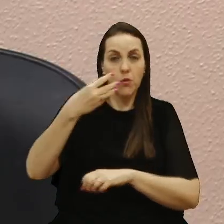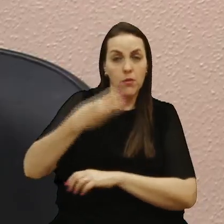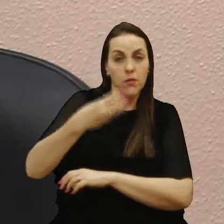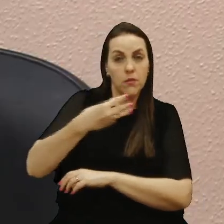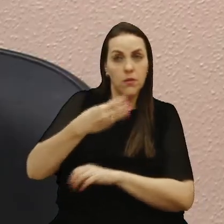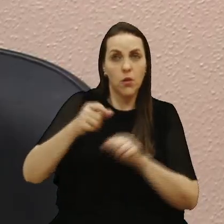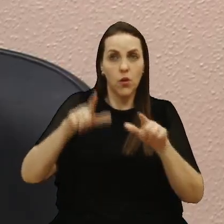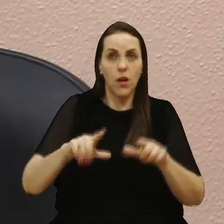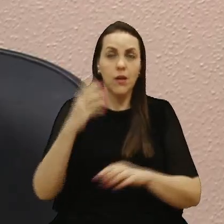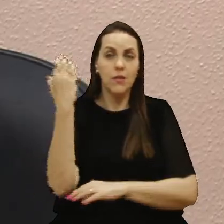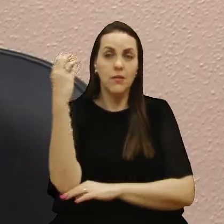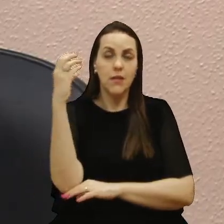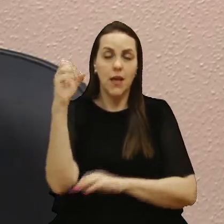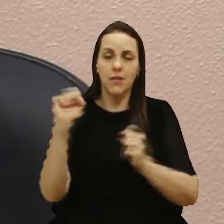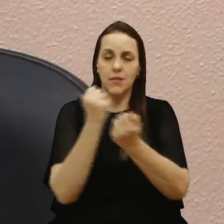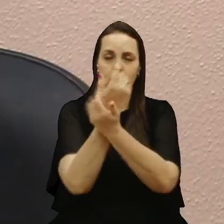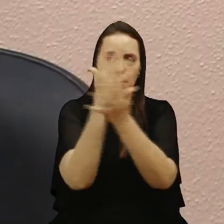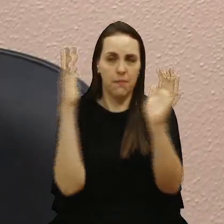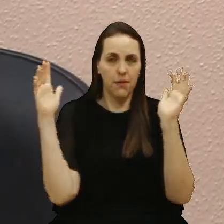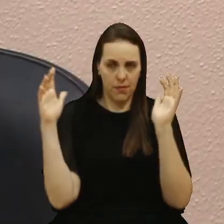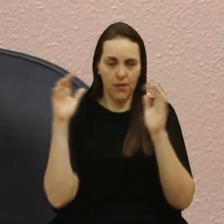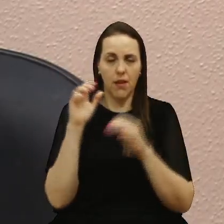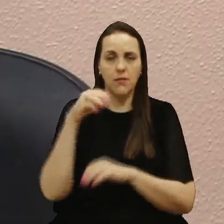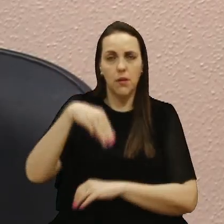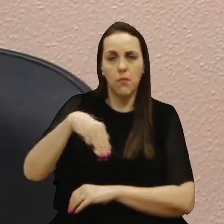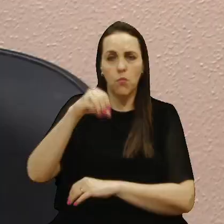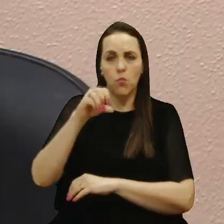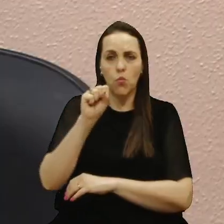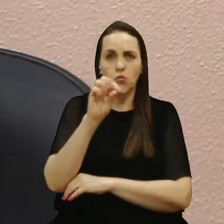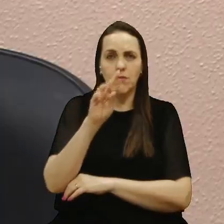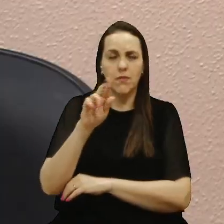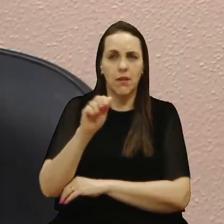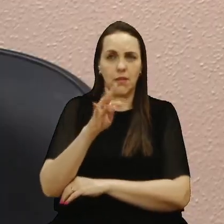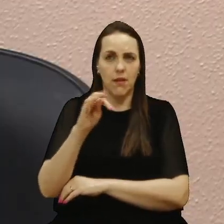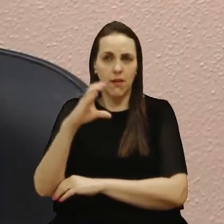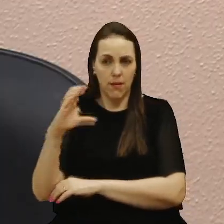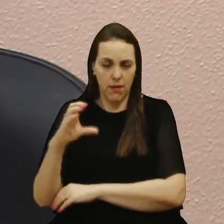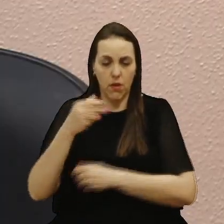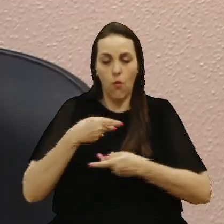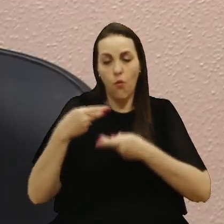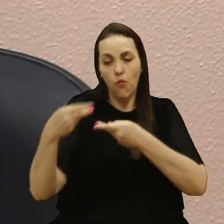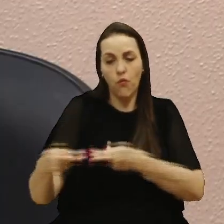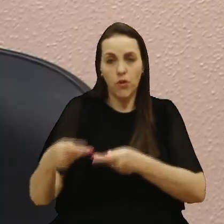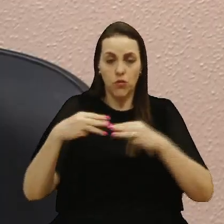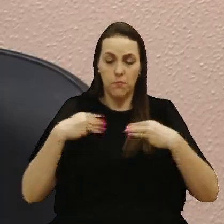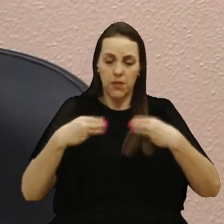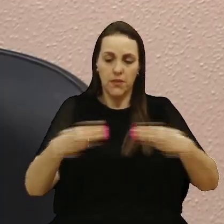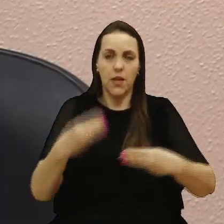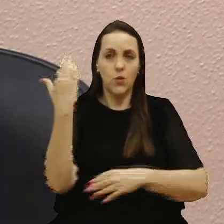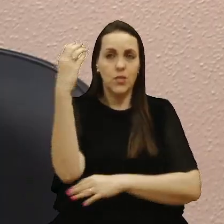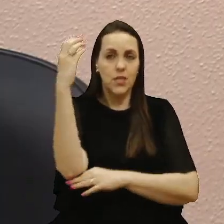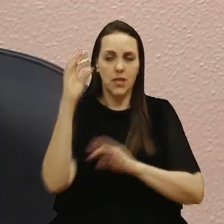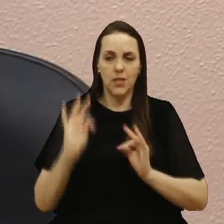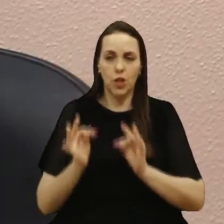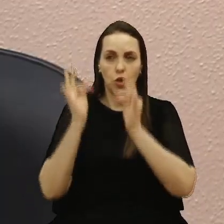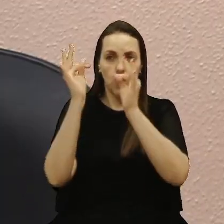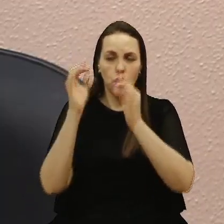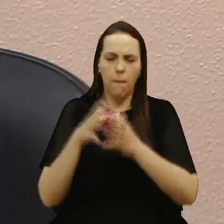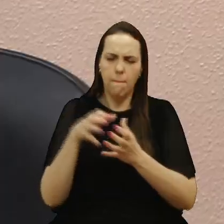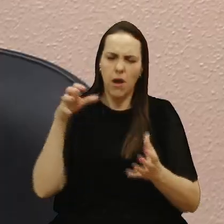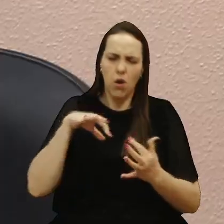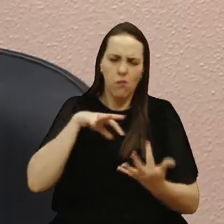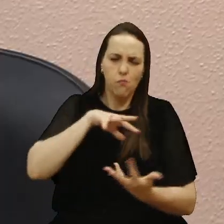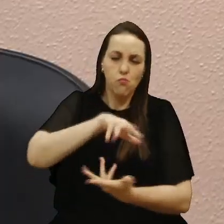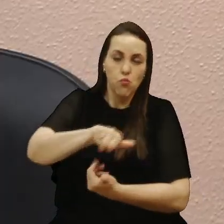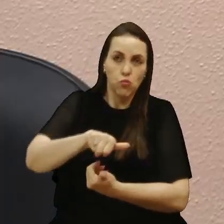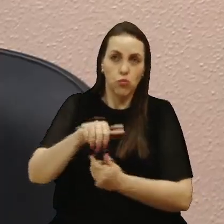Ciências Ambientais na Mostra TEC, e, a partir disso, recebeu um convite do Ministério da Ciência e Tecnologia para estar na maior feira de ciências do mundo. Semana que